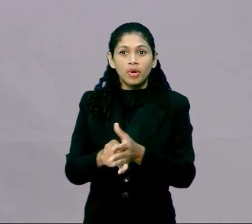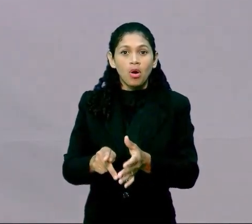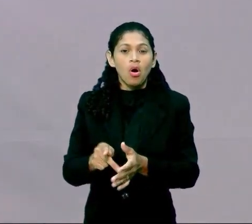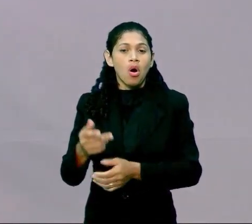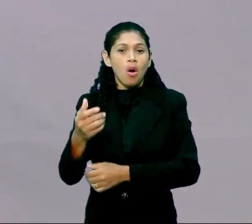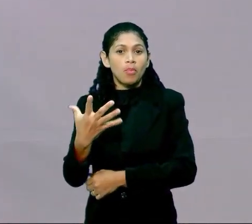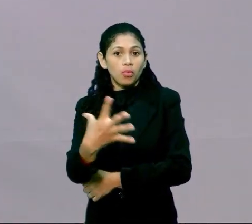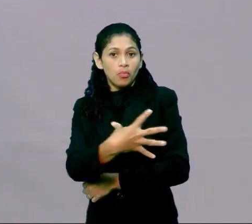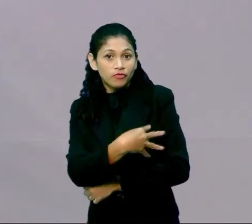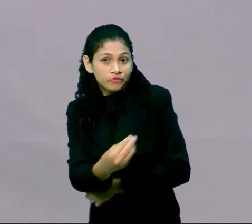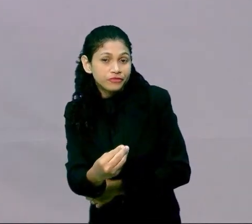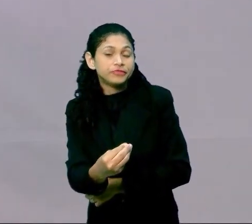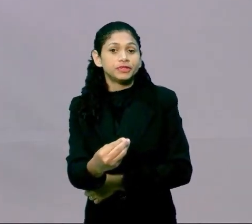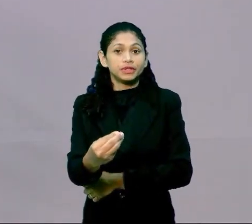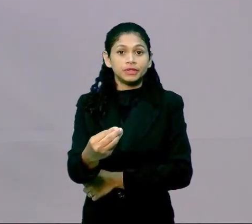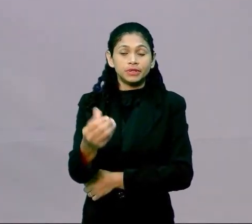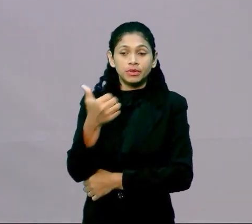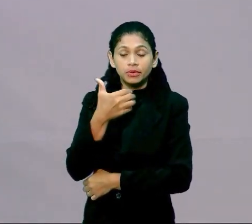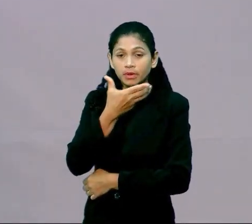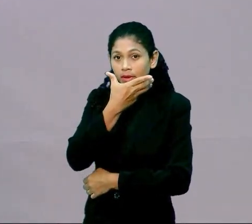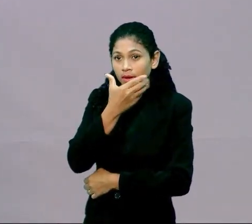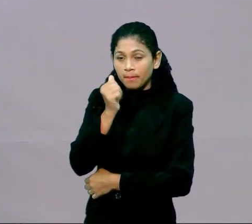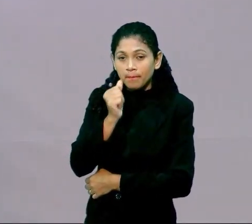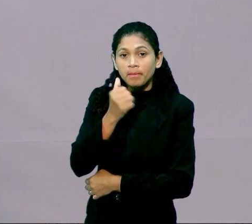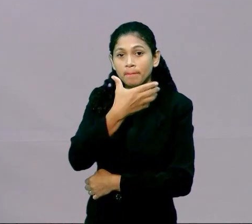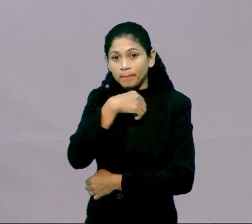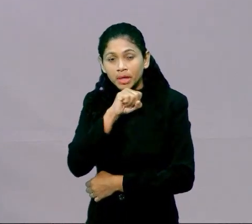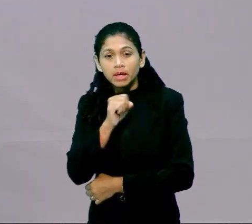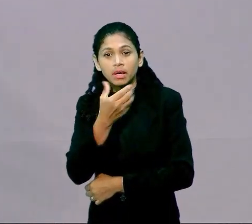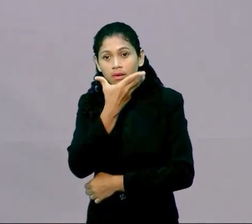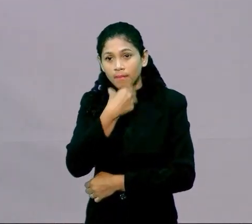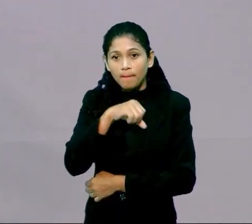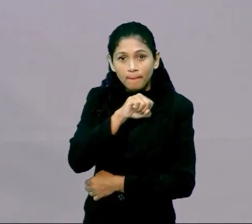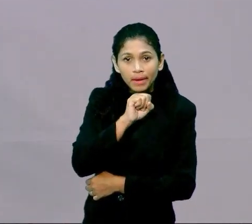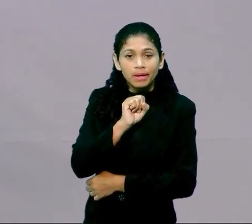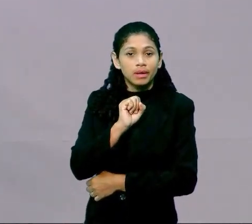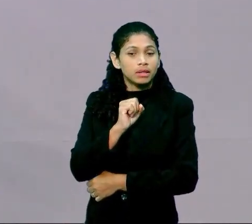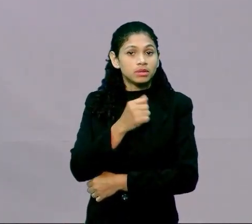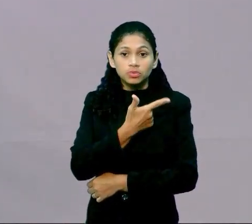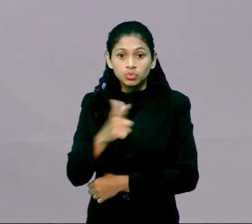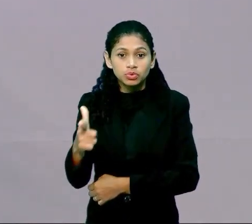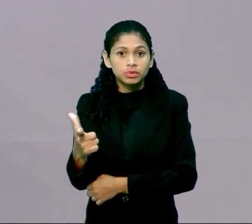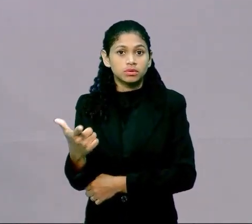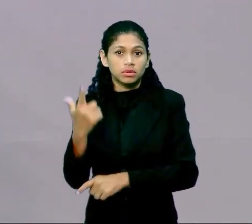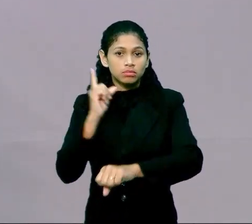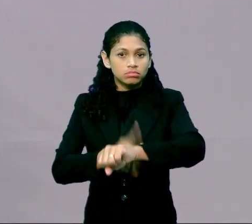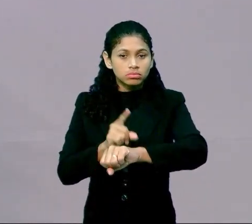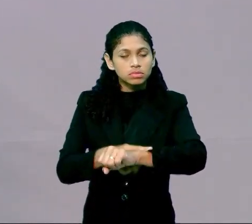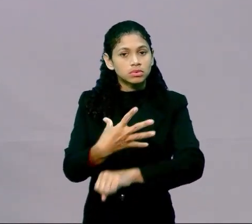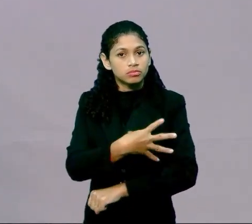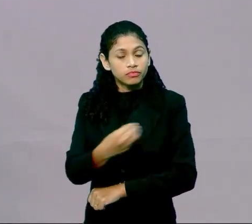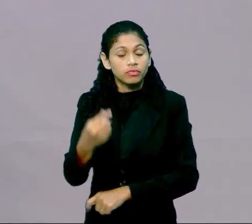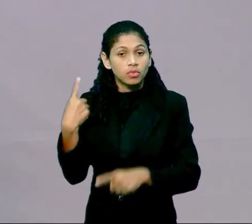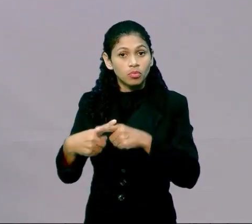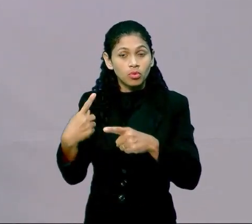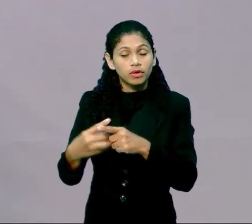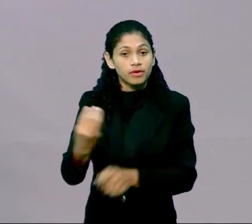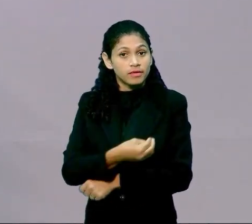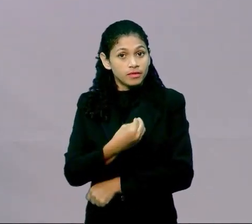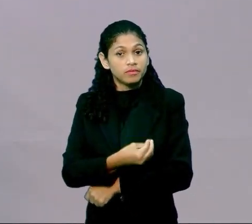o estudante, não têm o tempo sequer para o próprio lazer, porque nós vivemos uma sociedade